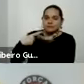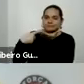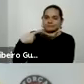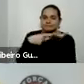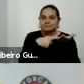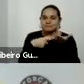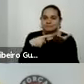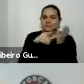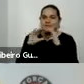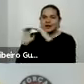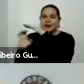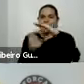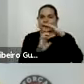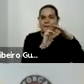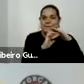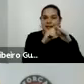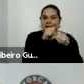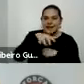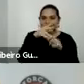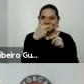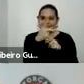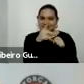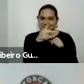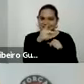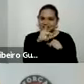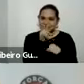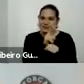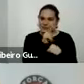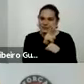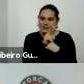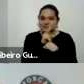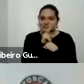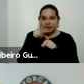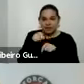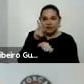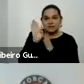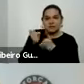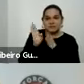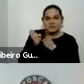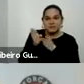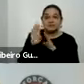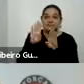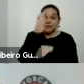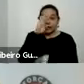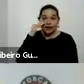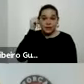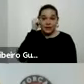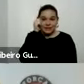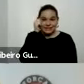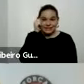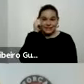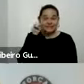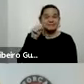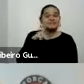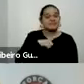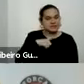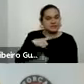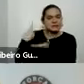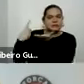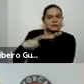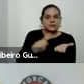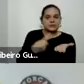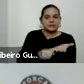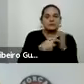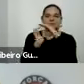aconteceram na região dele, que compreende Fazenda Rio Grande e Araucária. Teve acordo fechado